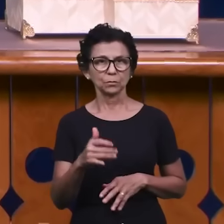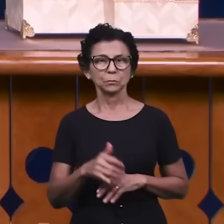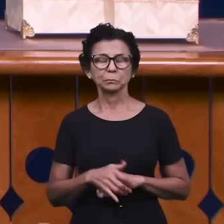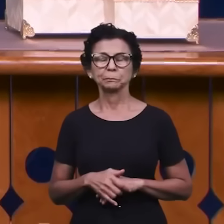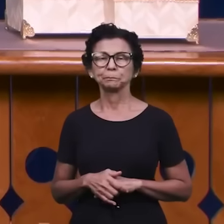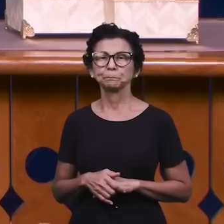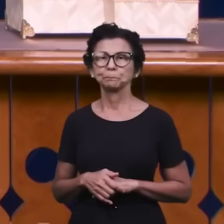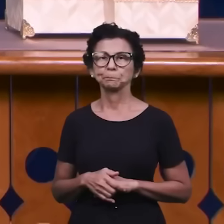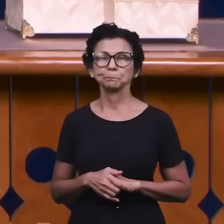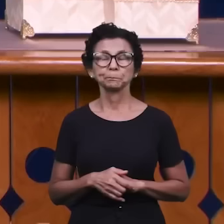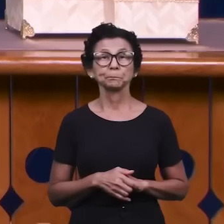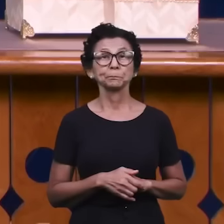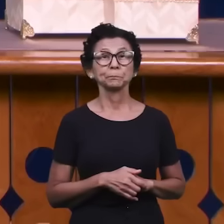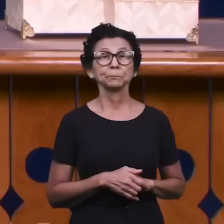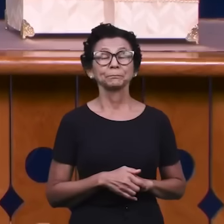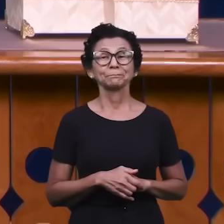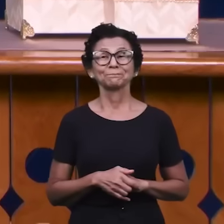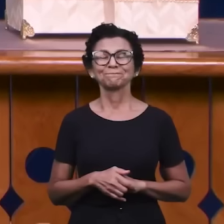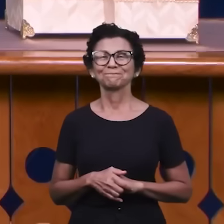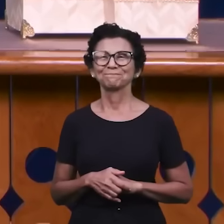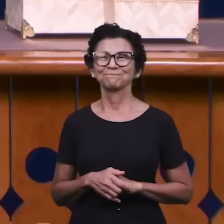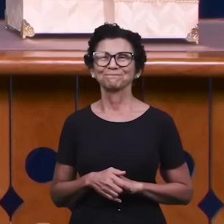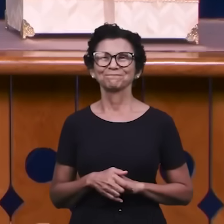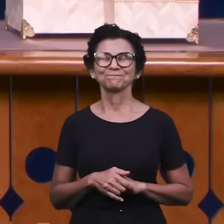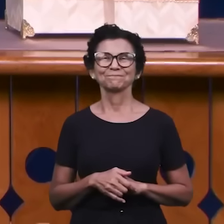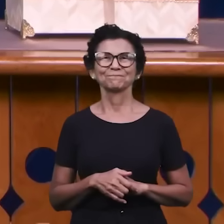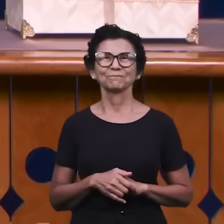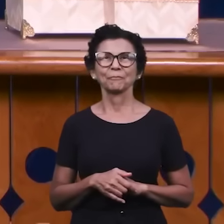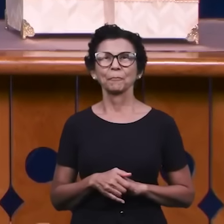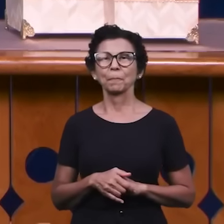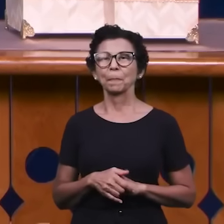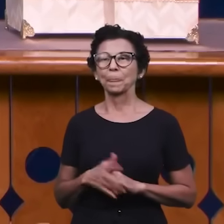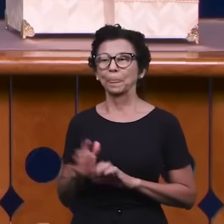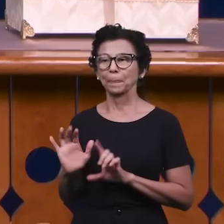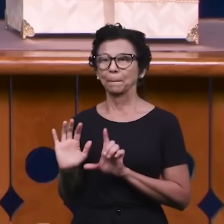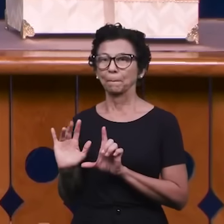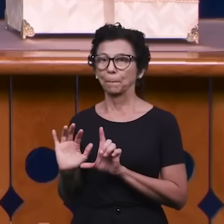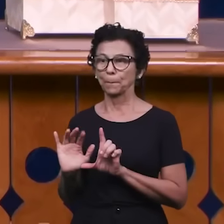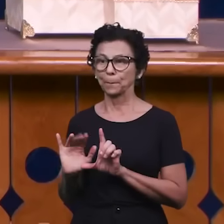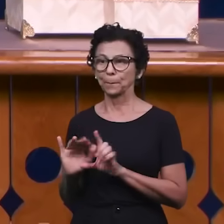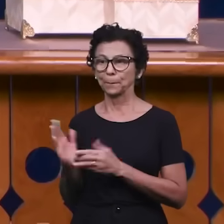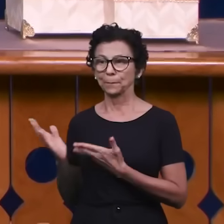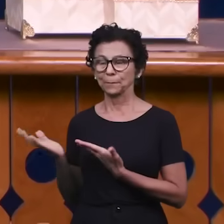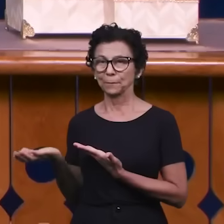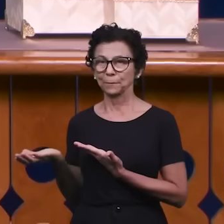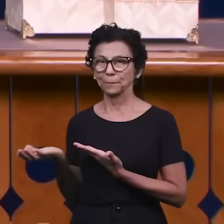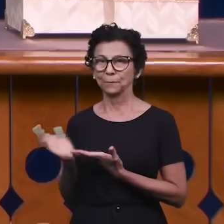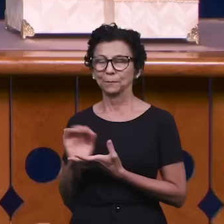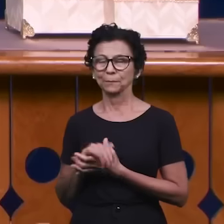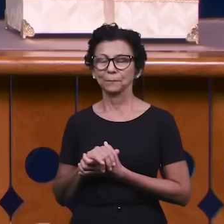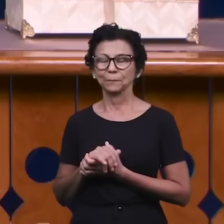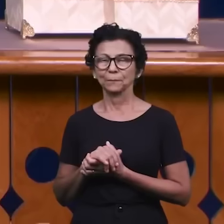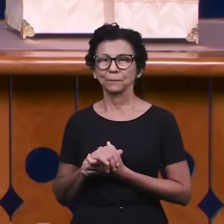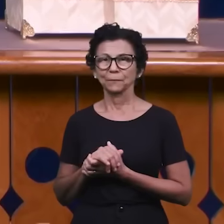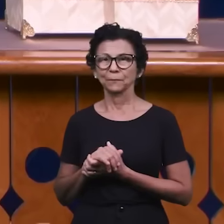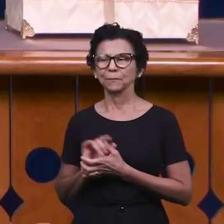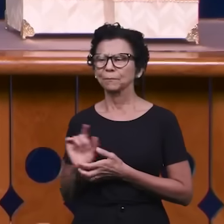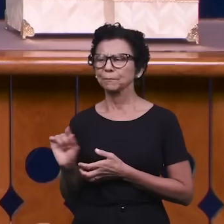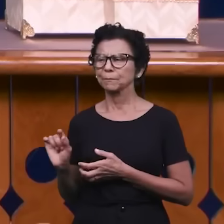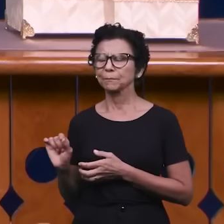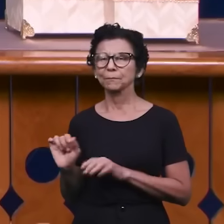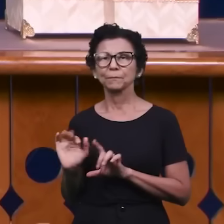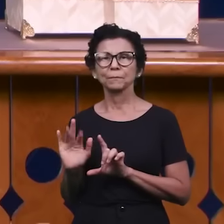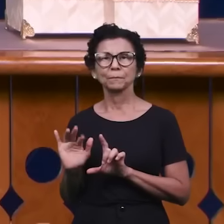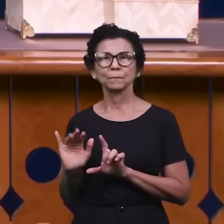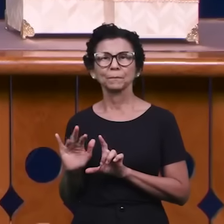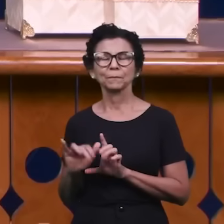dar, que são com respeito ao QR Code que está sendo apresentado aqui embaixo. Este QR